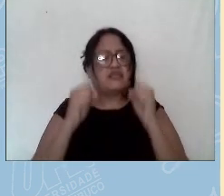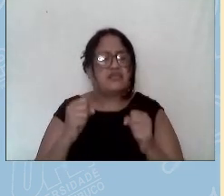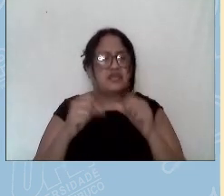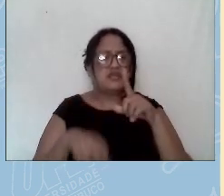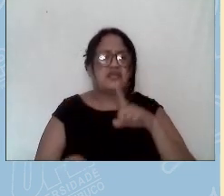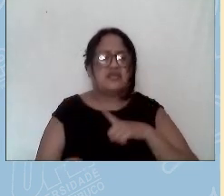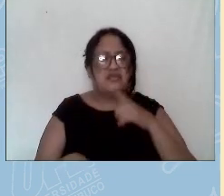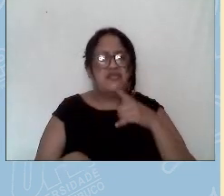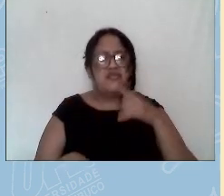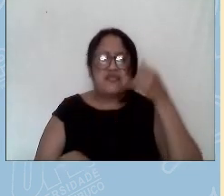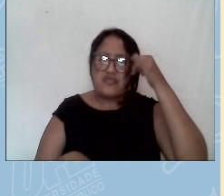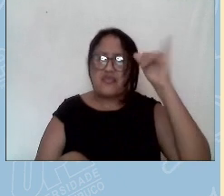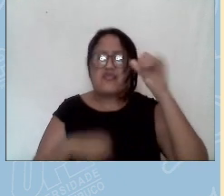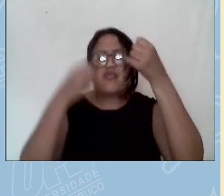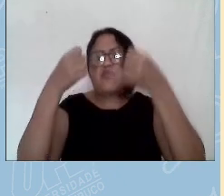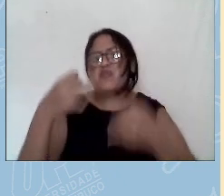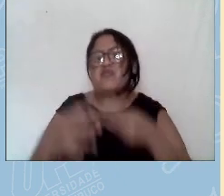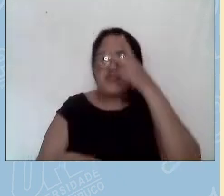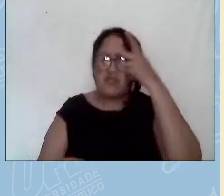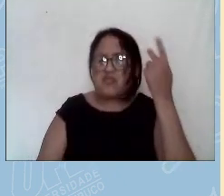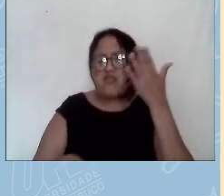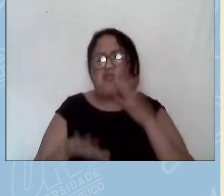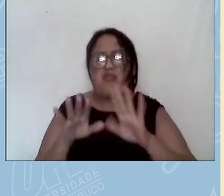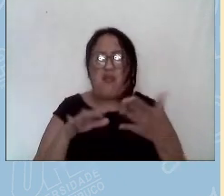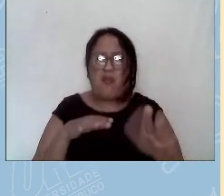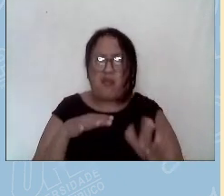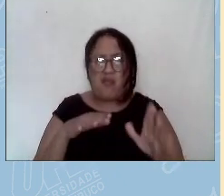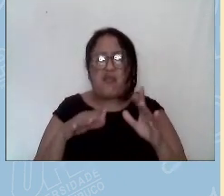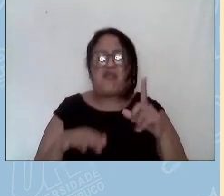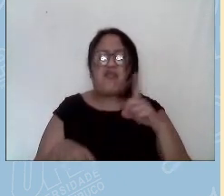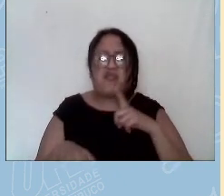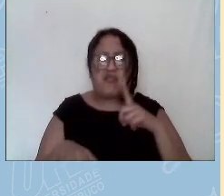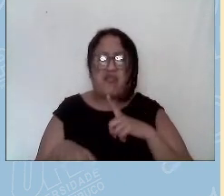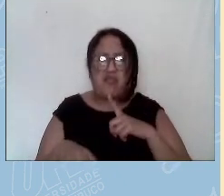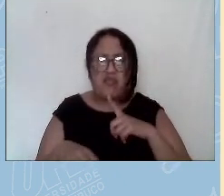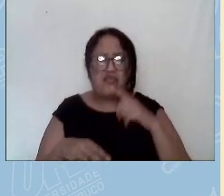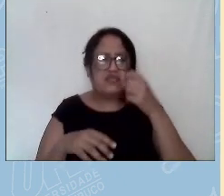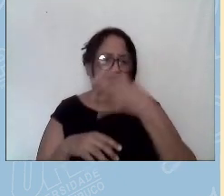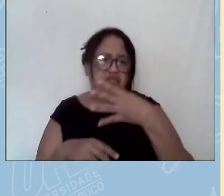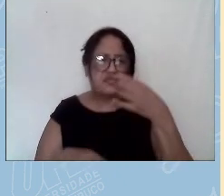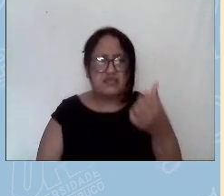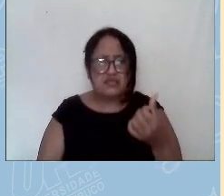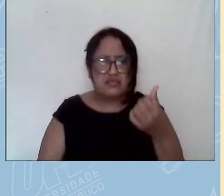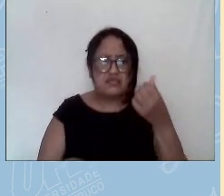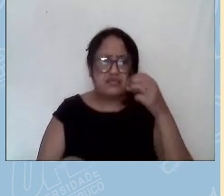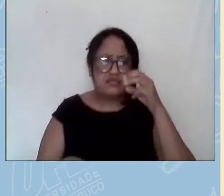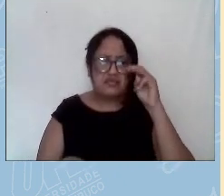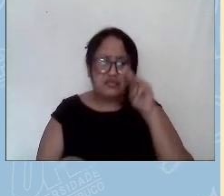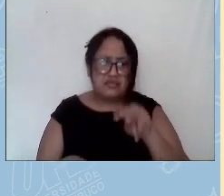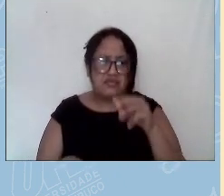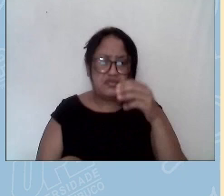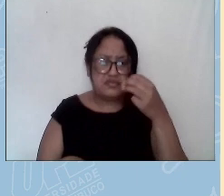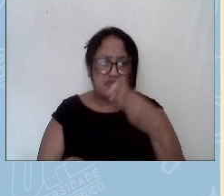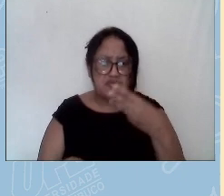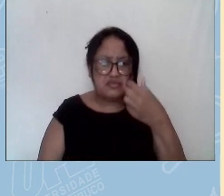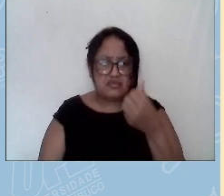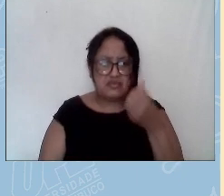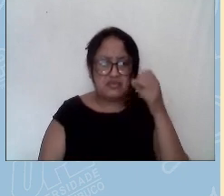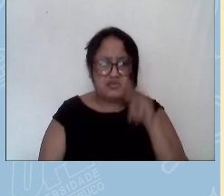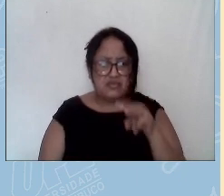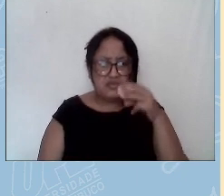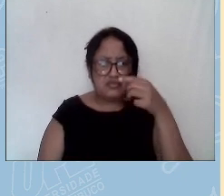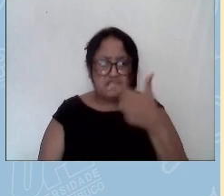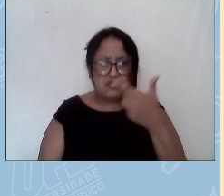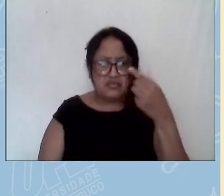aproximadamente nós tínhamos as opções 46 milhões 36 milhões 24 milhões